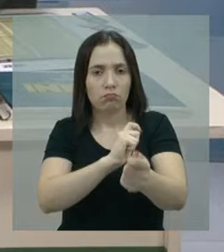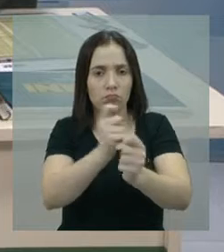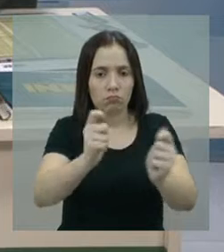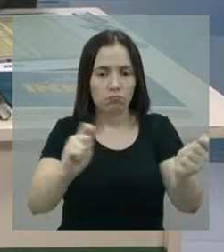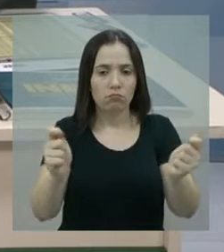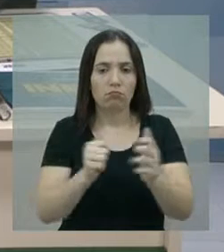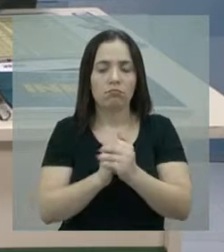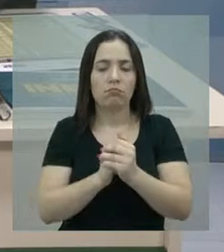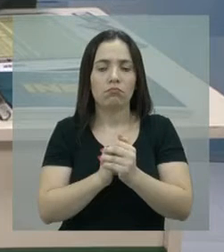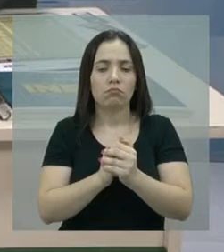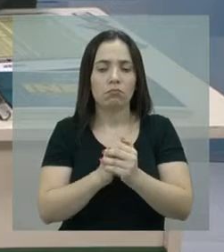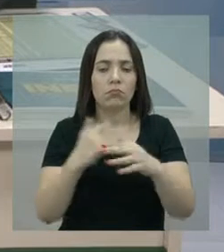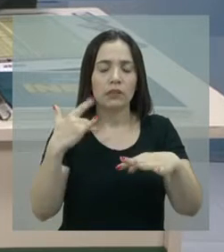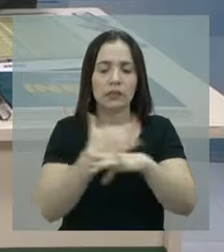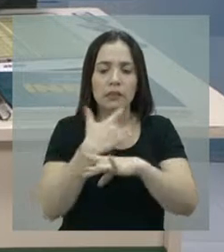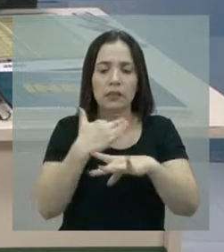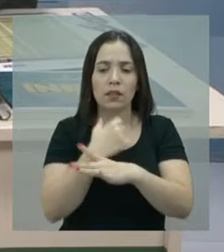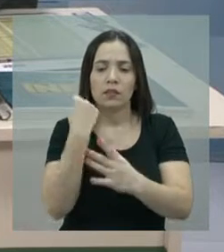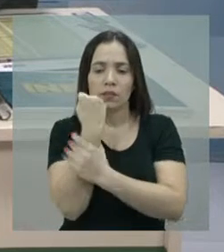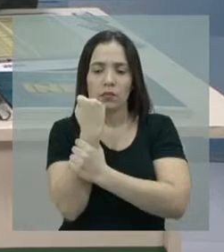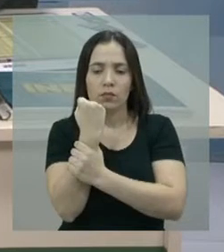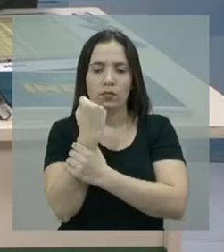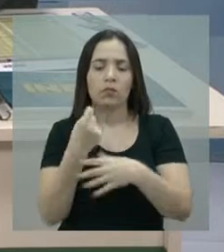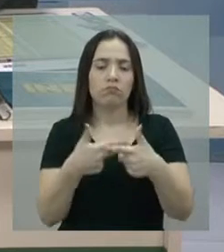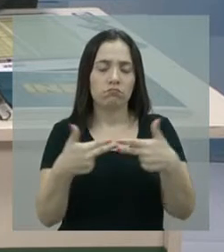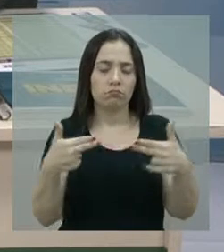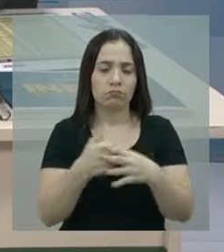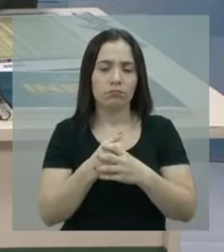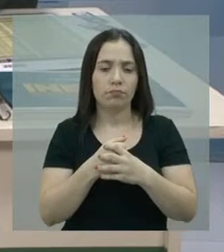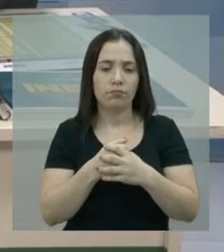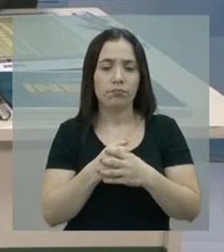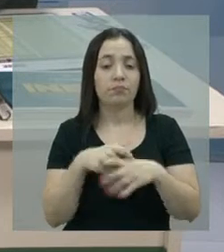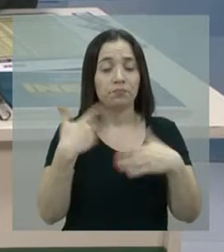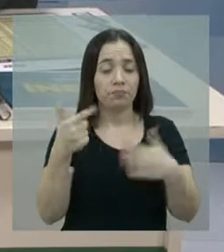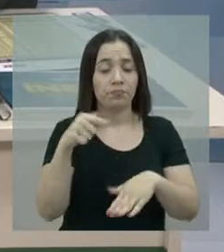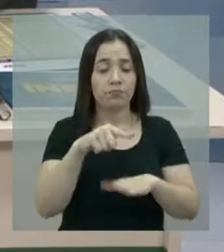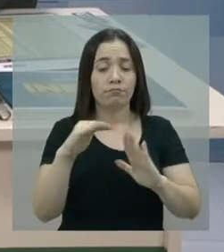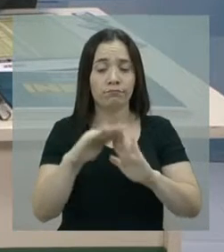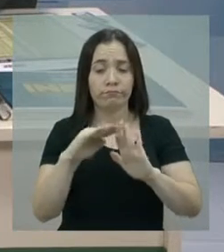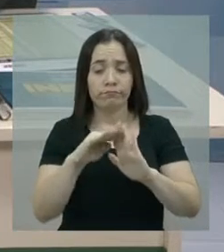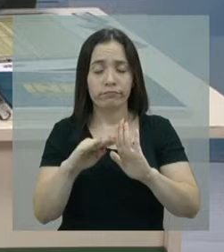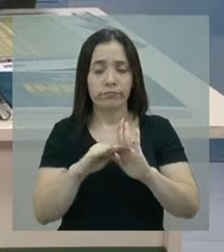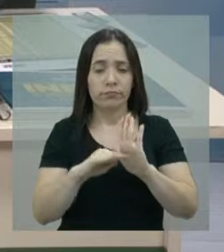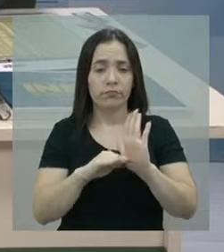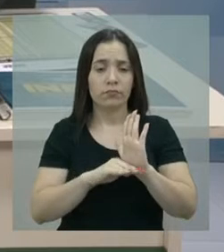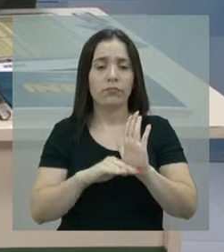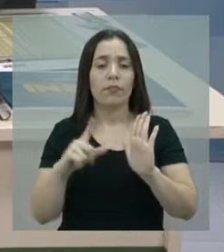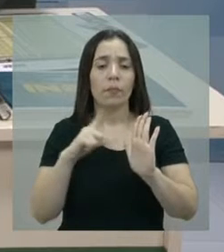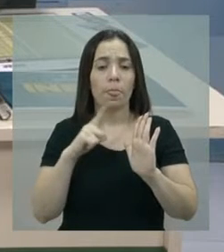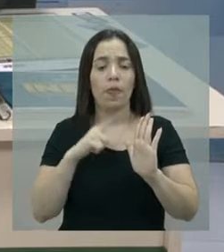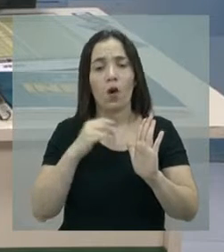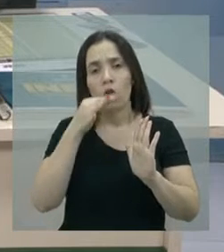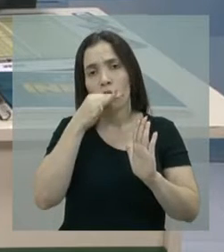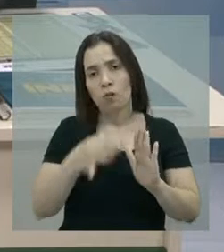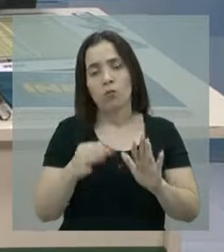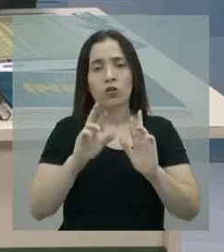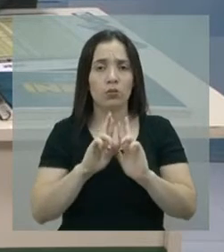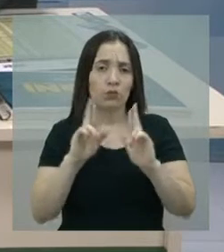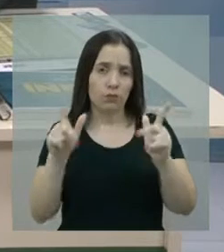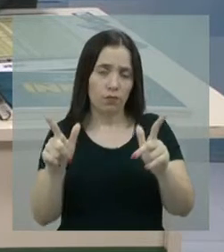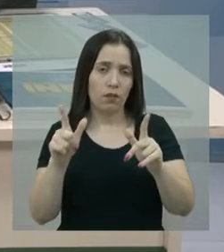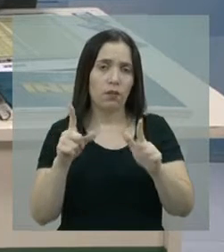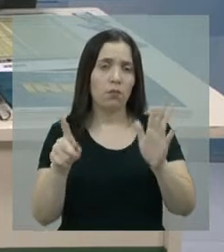governança TI, cidades protegidas. Aqui você tem, através desse boletim aqui do INESP, uma visão geral da política geral pública. De